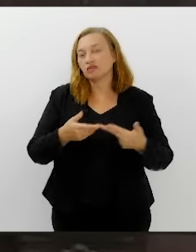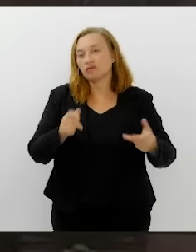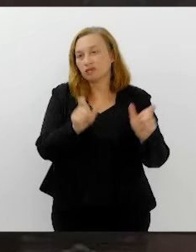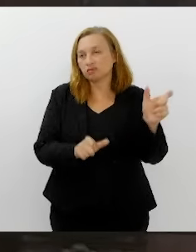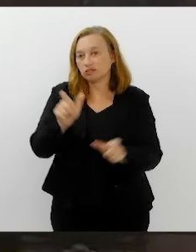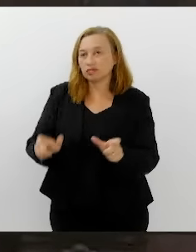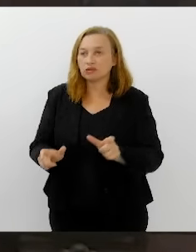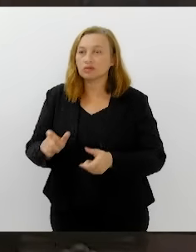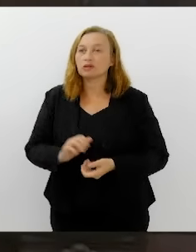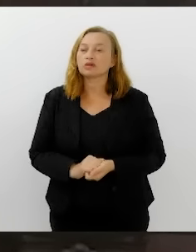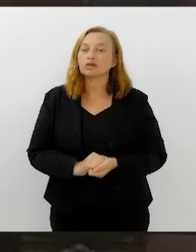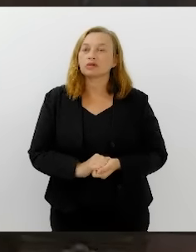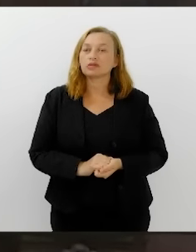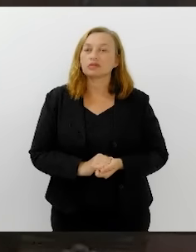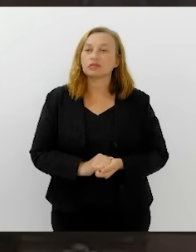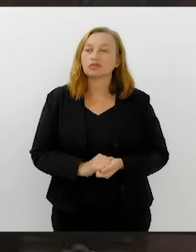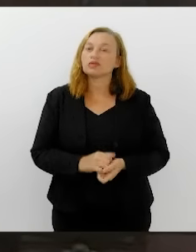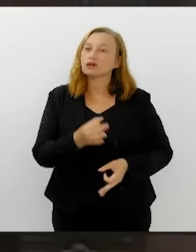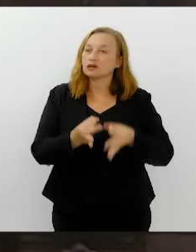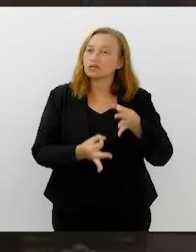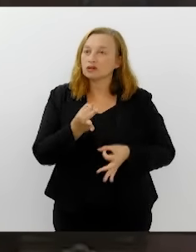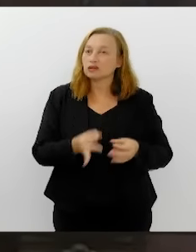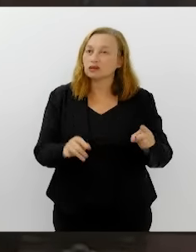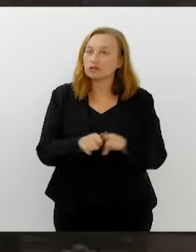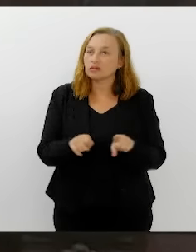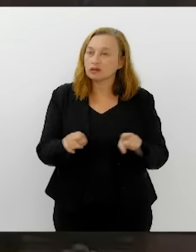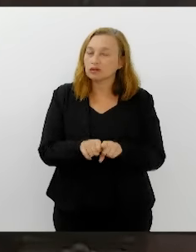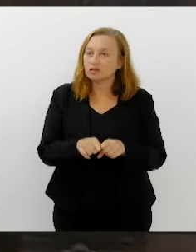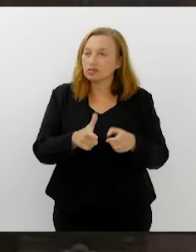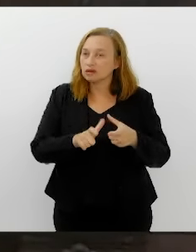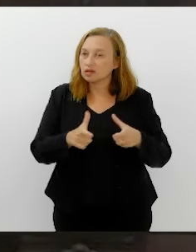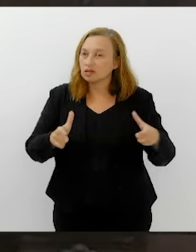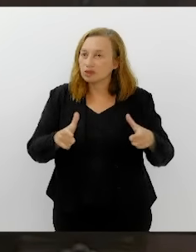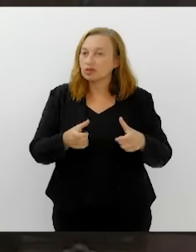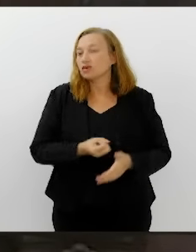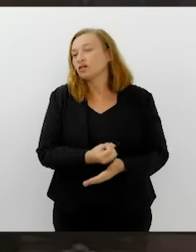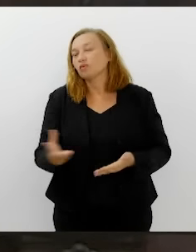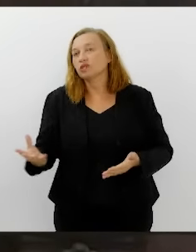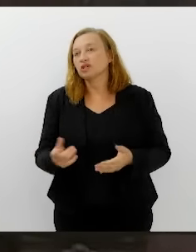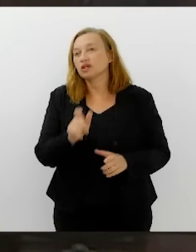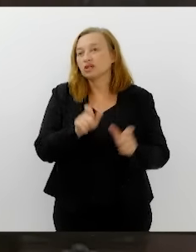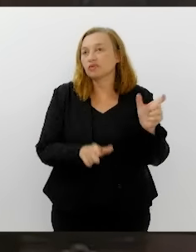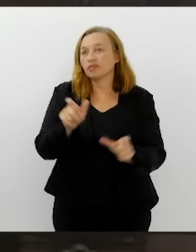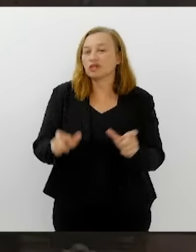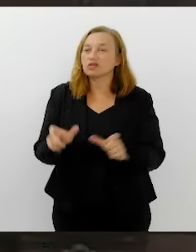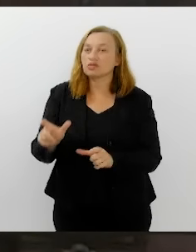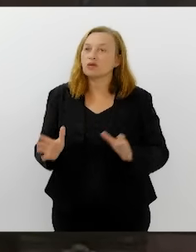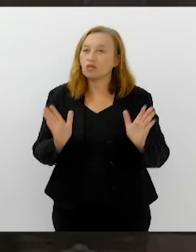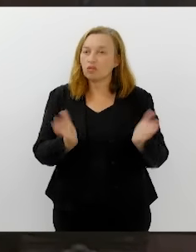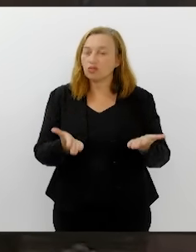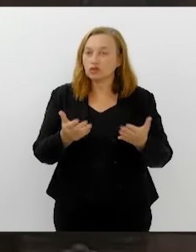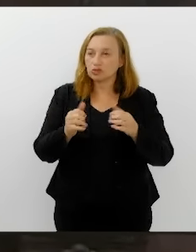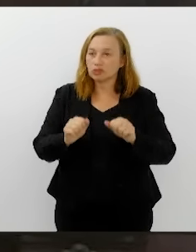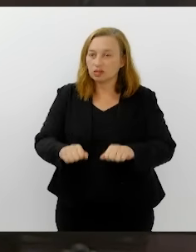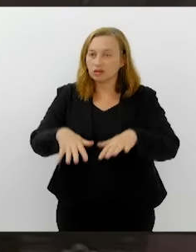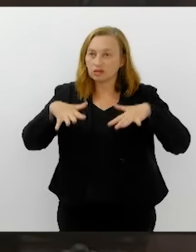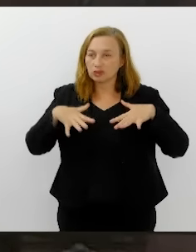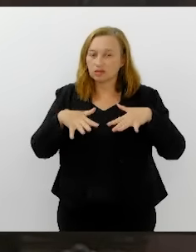Essa perspectiva se justifica também pela grande quantidade de pessoas que estão aqui hoje neste plenário, que